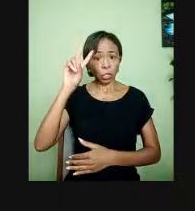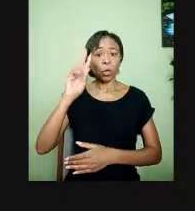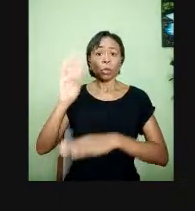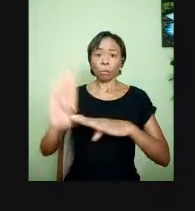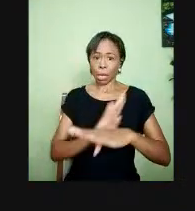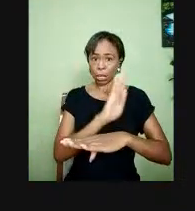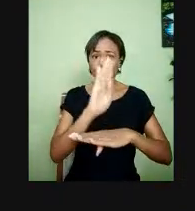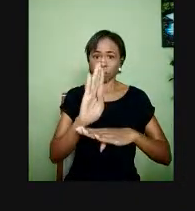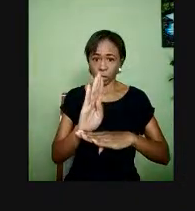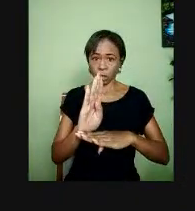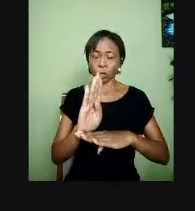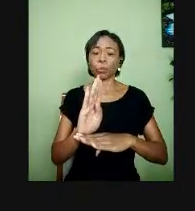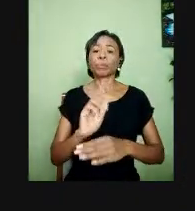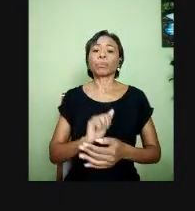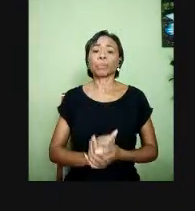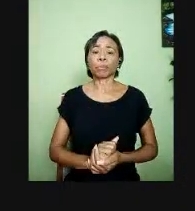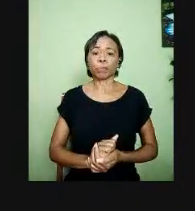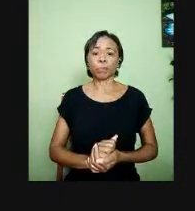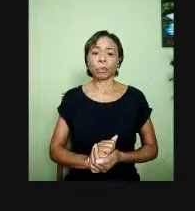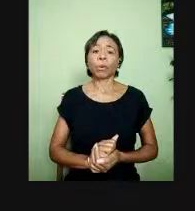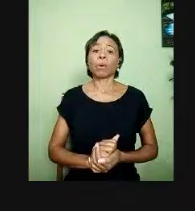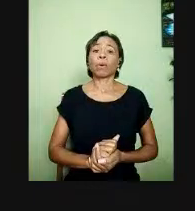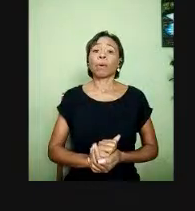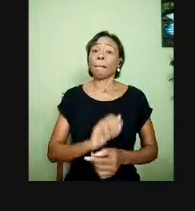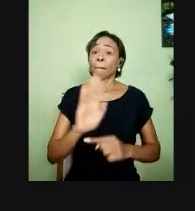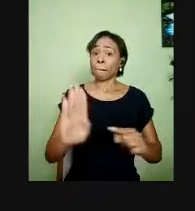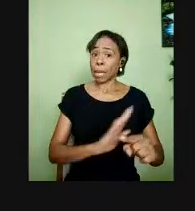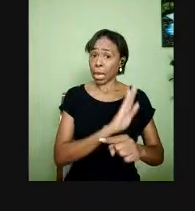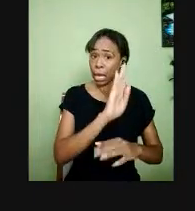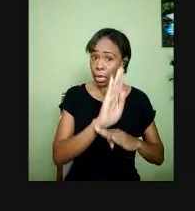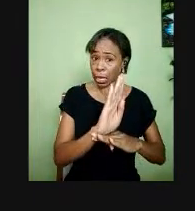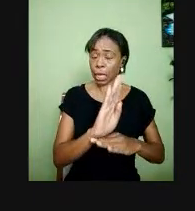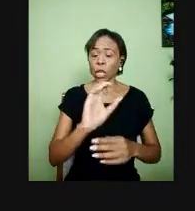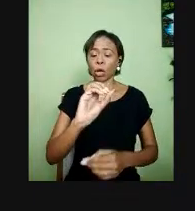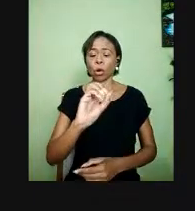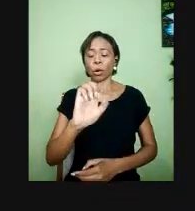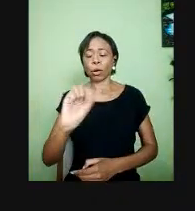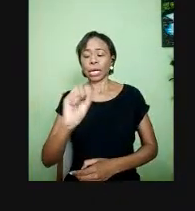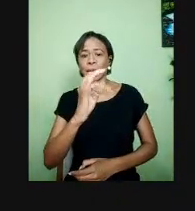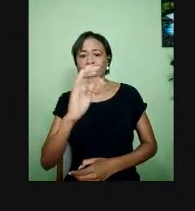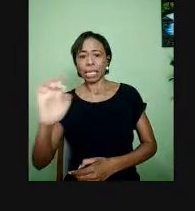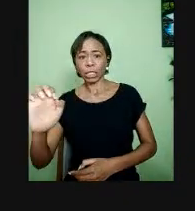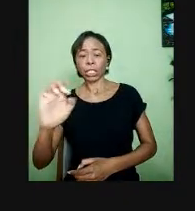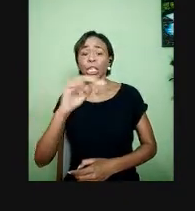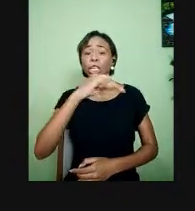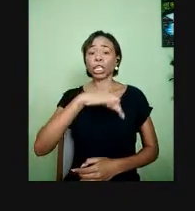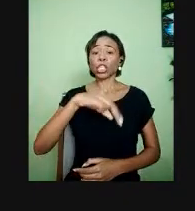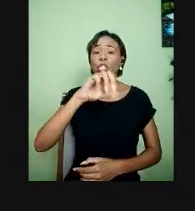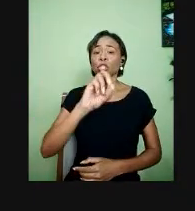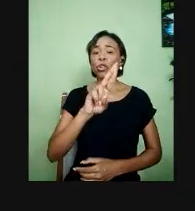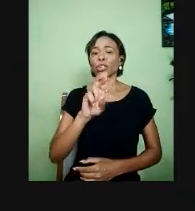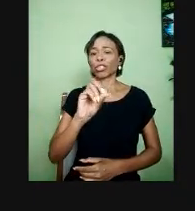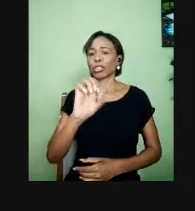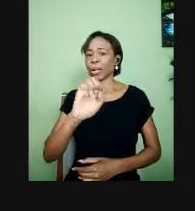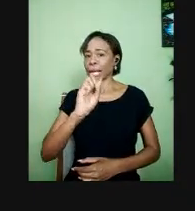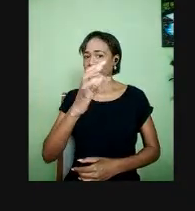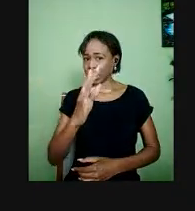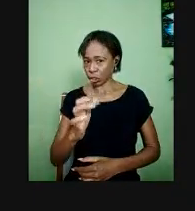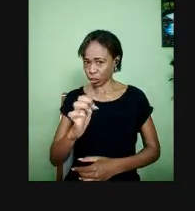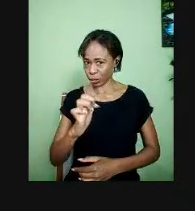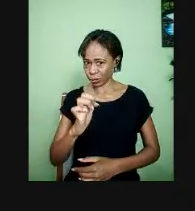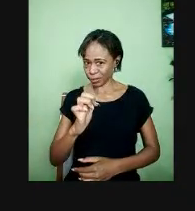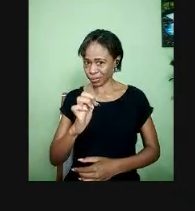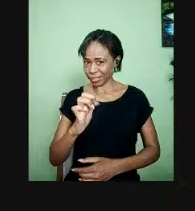vão ser as regionais Barreiro, Oeste e Noroeste. A gente se encontra segunda-feira.